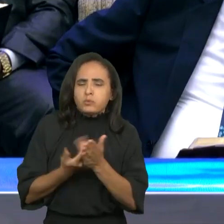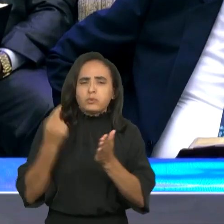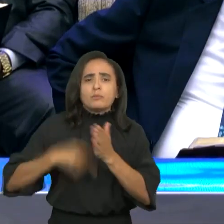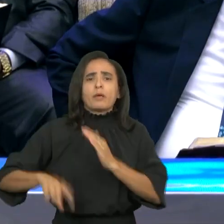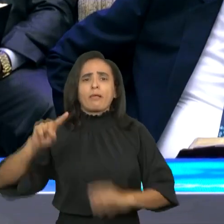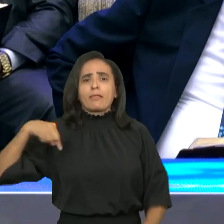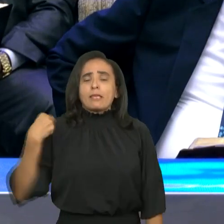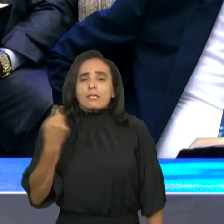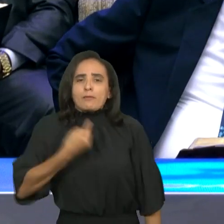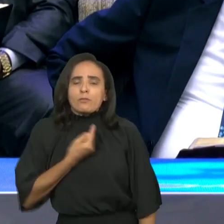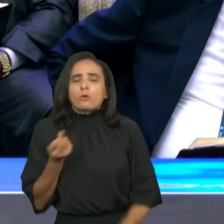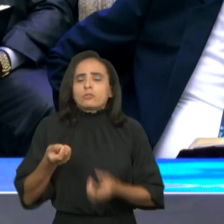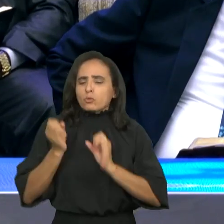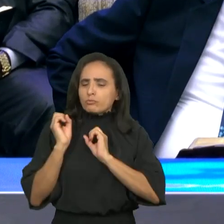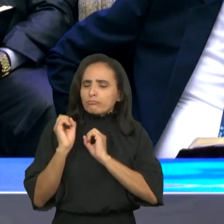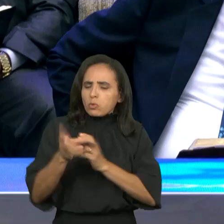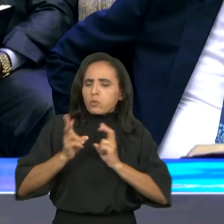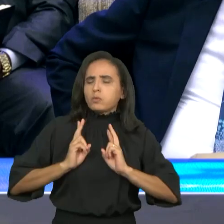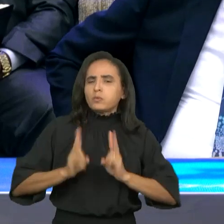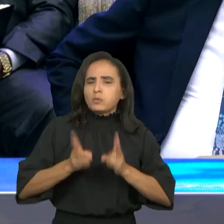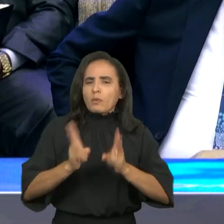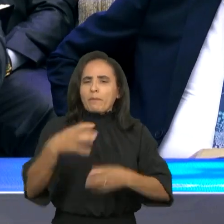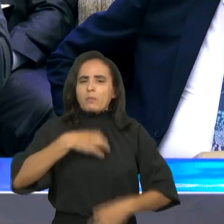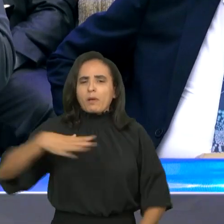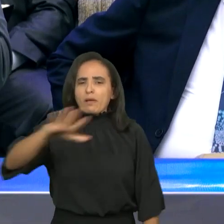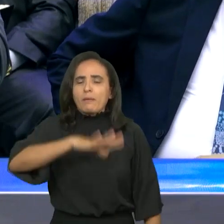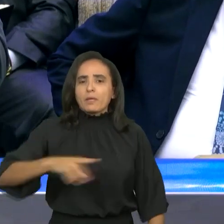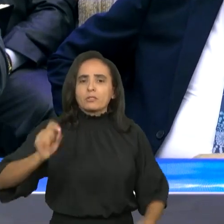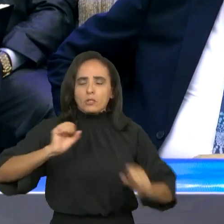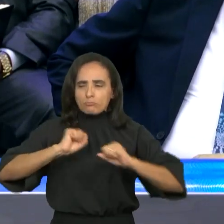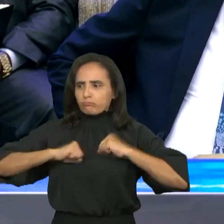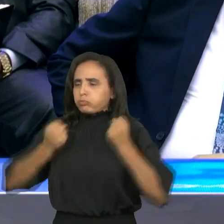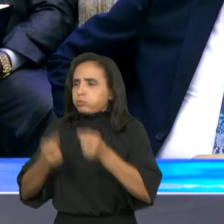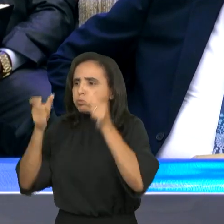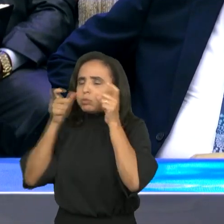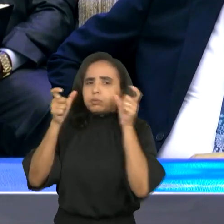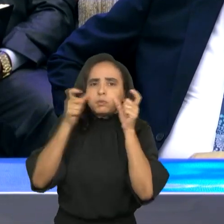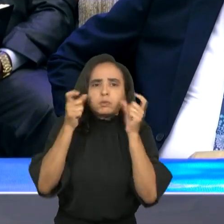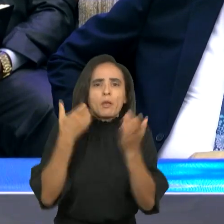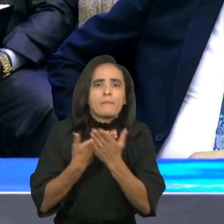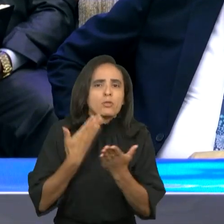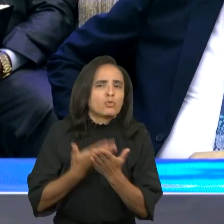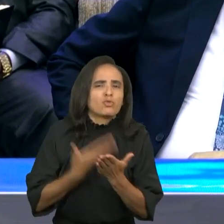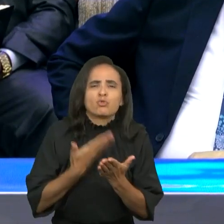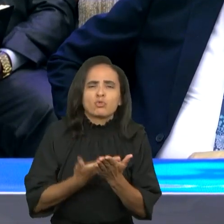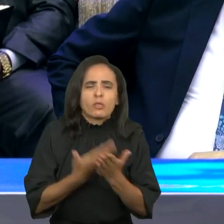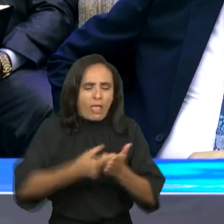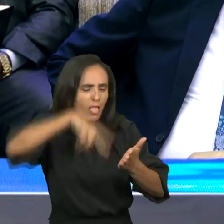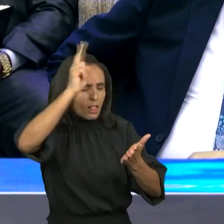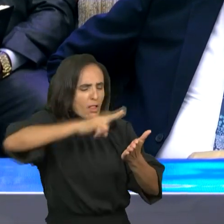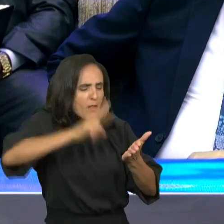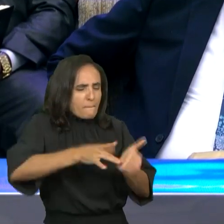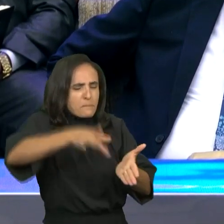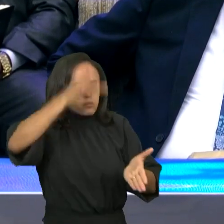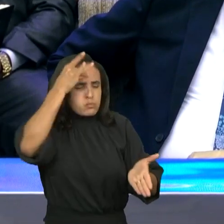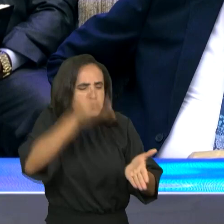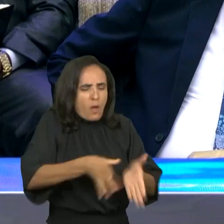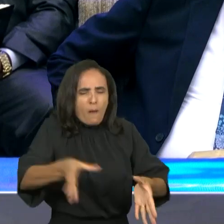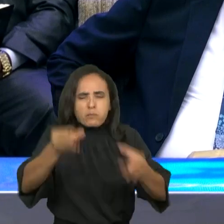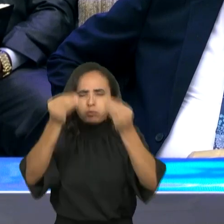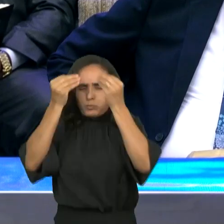as nossas crianças em nome de Jesus está no tempo de acordarmos irmãos está no tempo de estarmos atentos irmãos